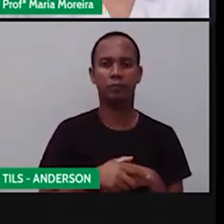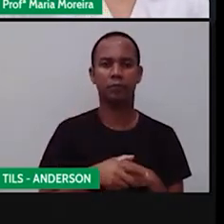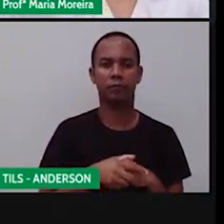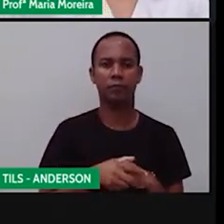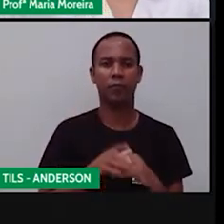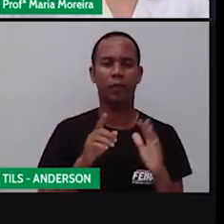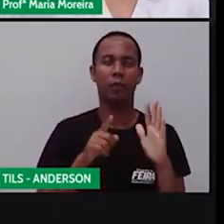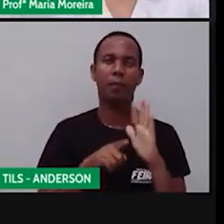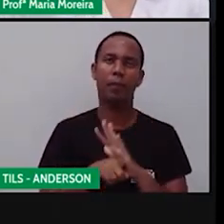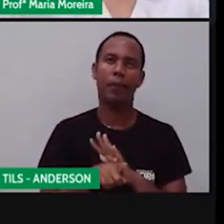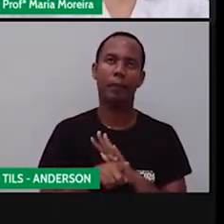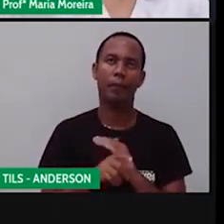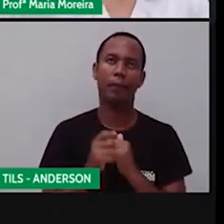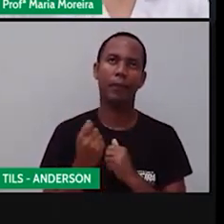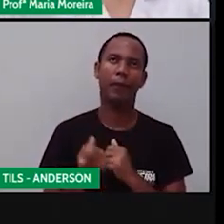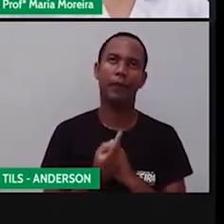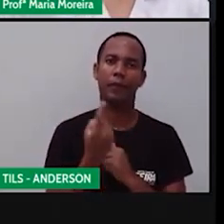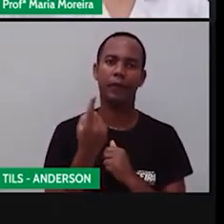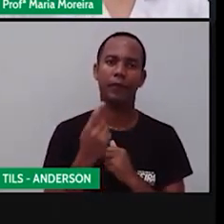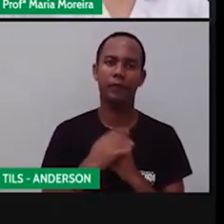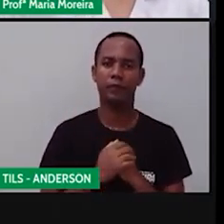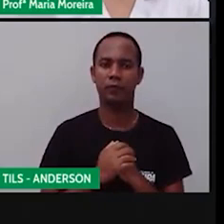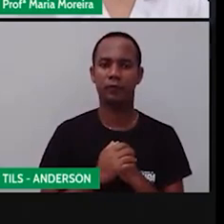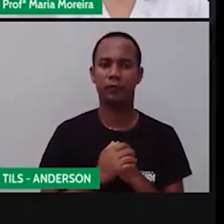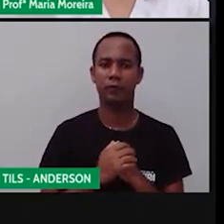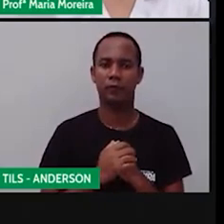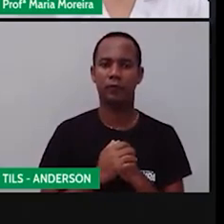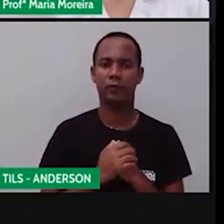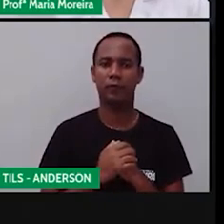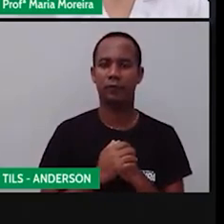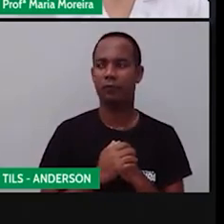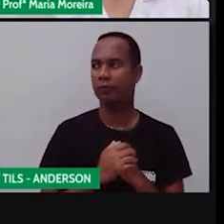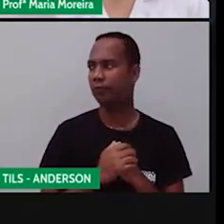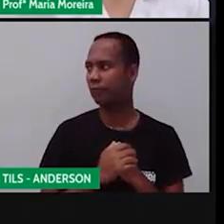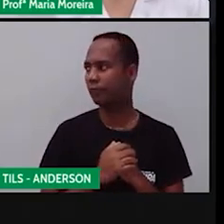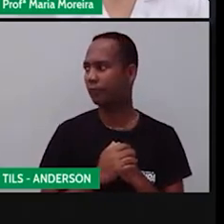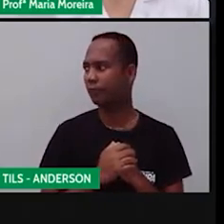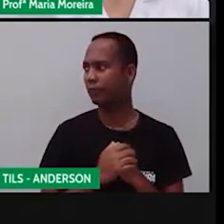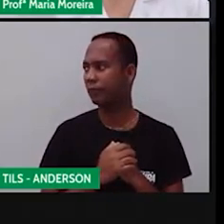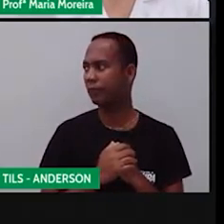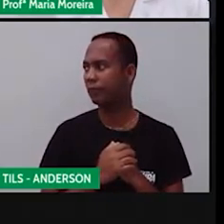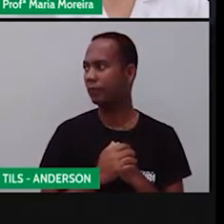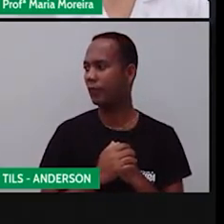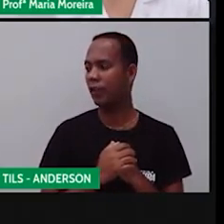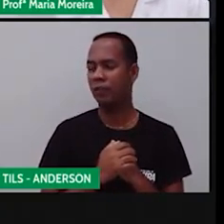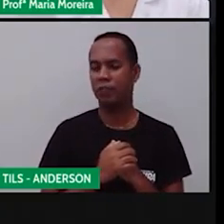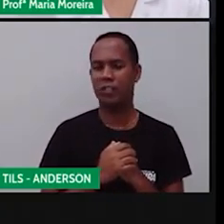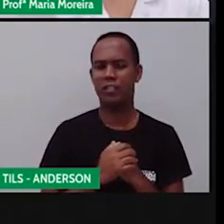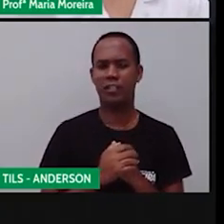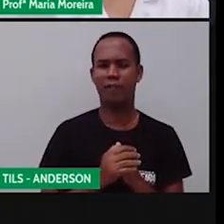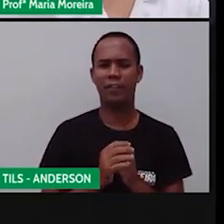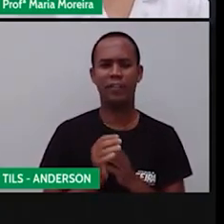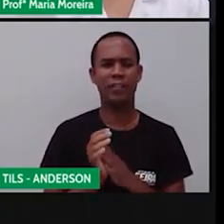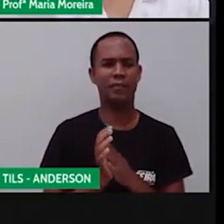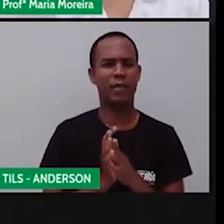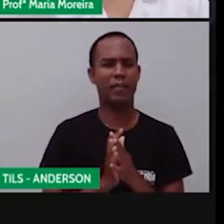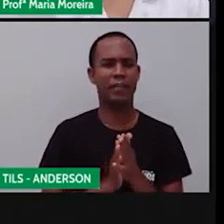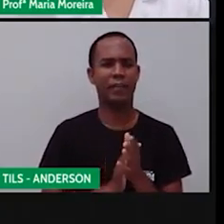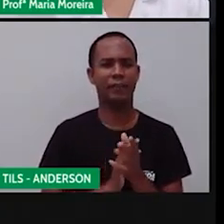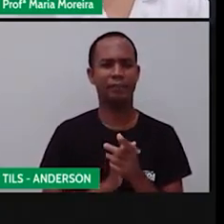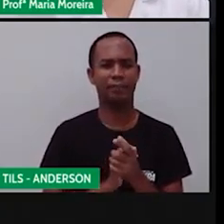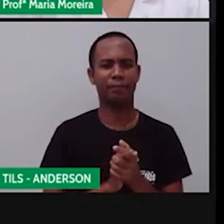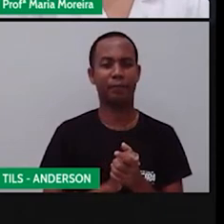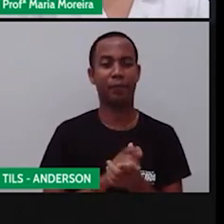Poxa, eu pergunto a Anderson, né? Me faz uma pergunta aí, Anderson. Eu posso usar reticências? Pergunta se eu tô feliz. Está